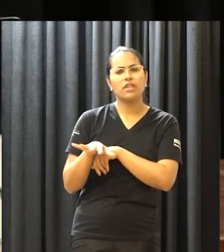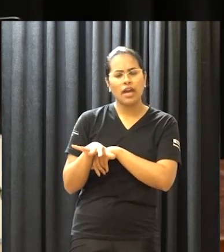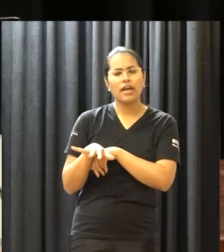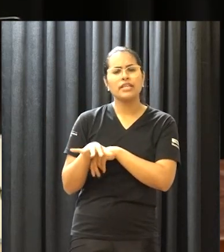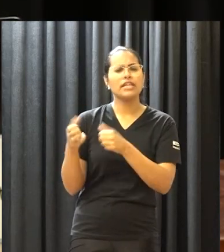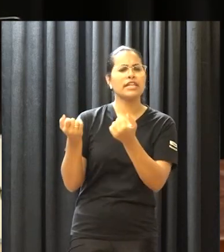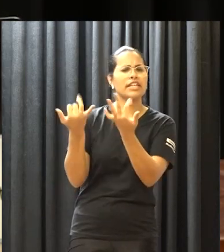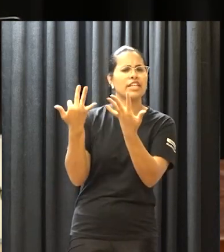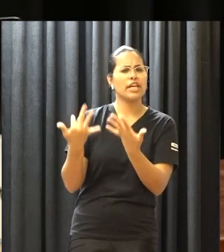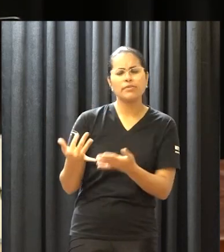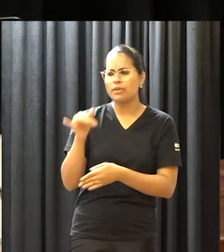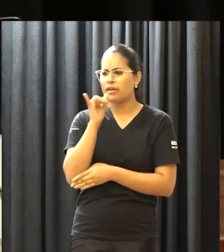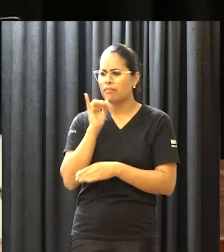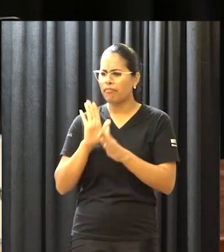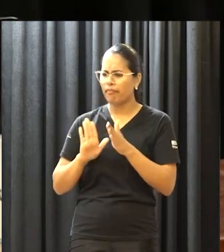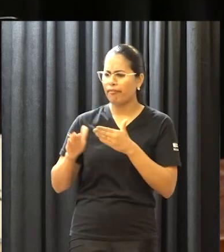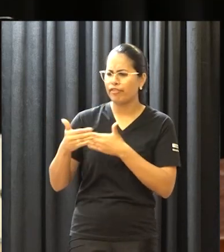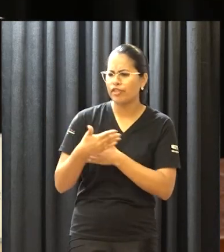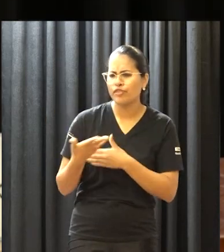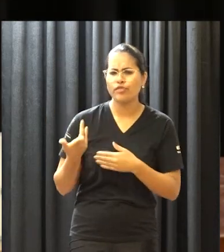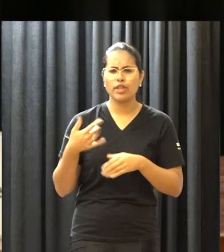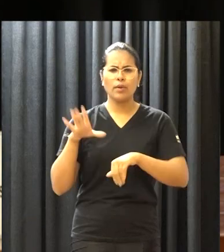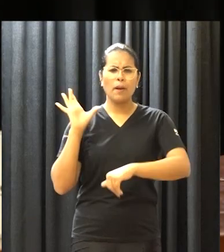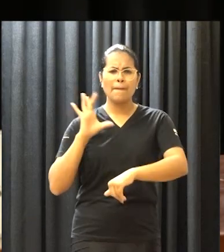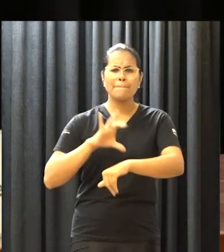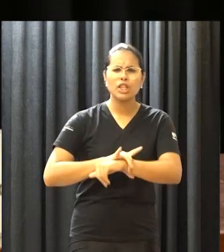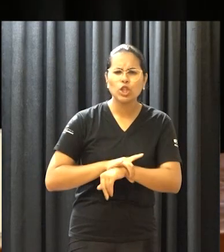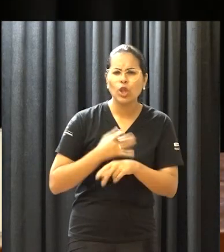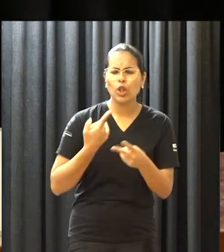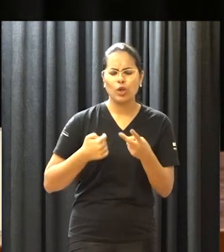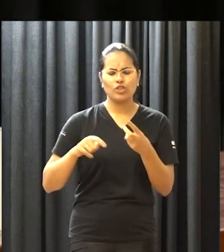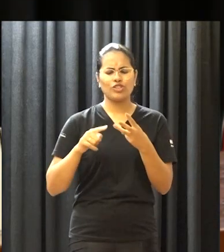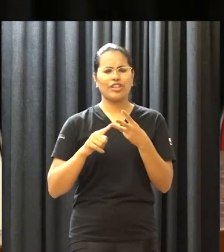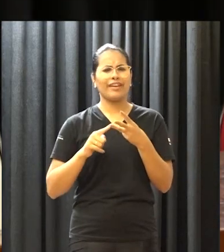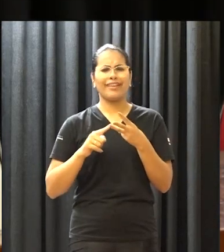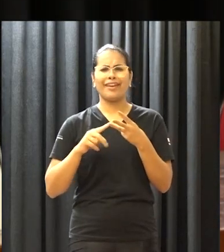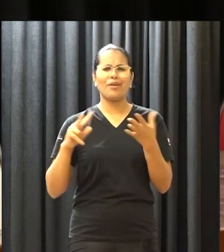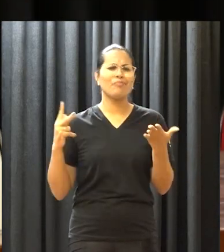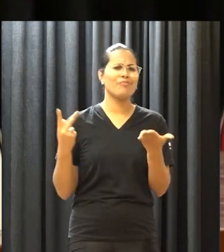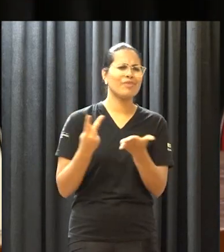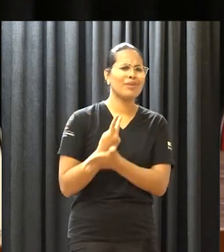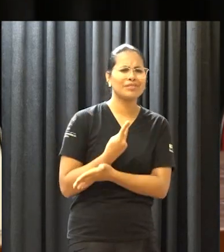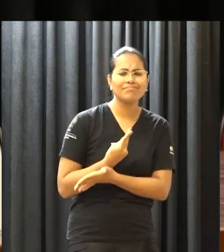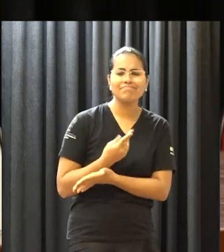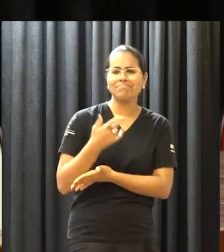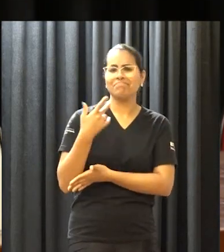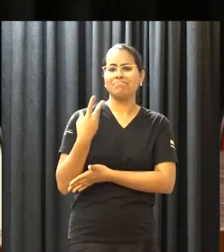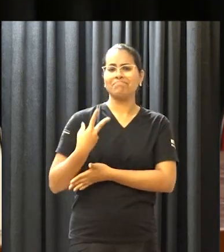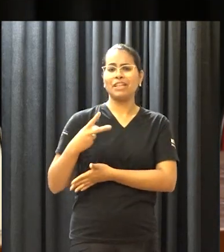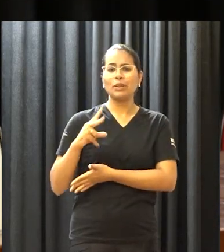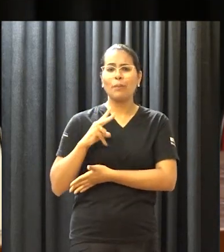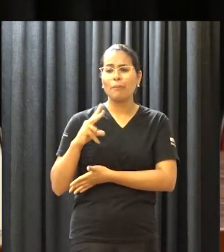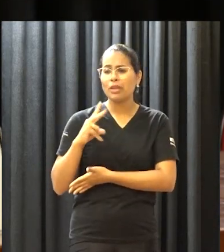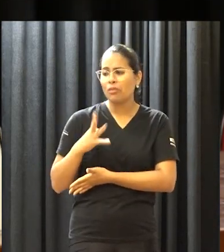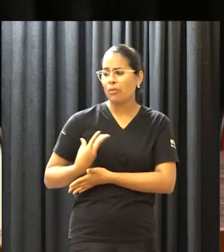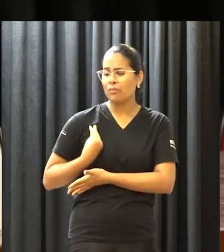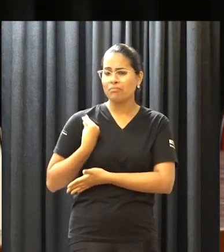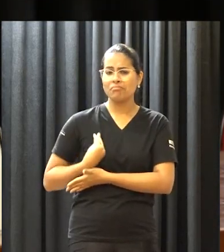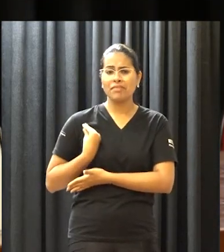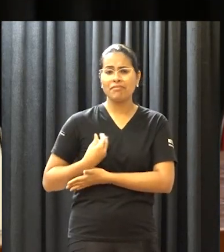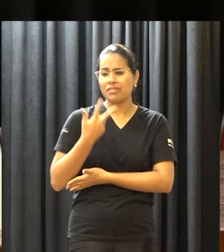circunscrevem ao desvio, à patologia, a uma tragédia pessoal que inviabiliza uma vida boa e